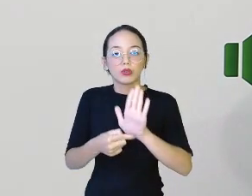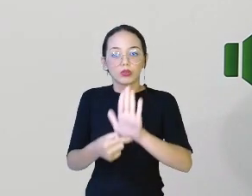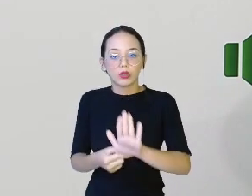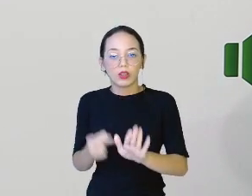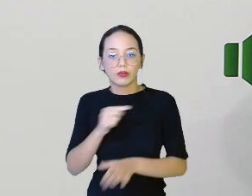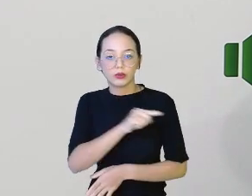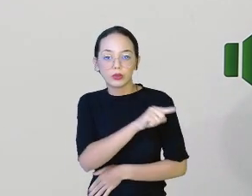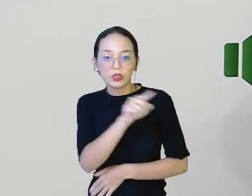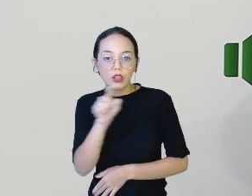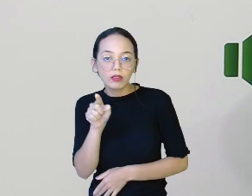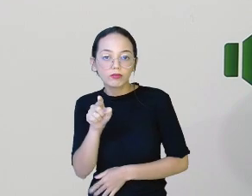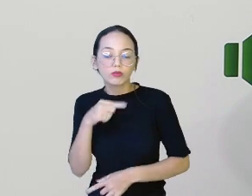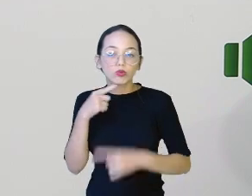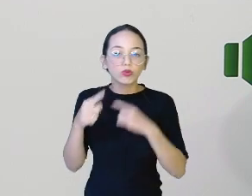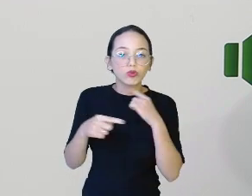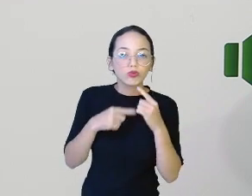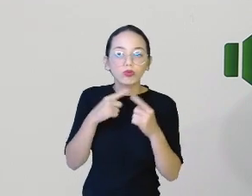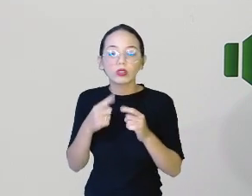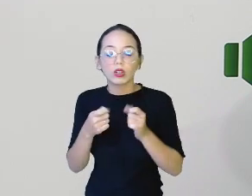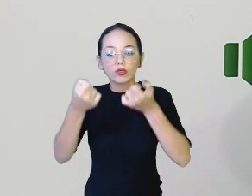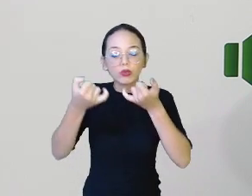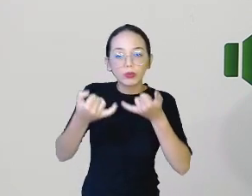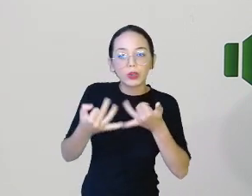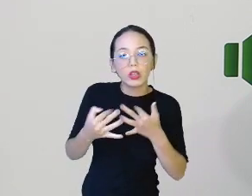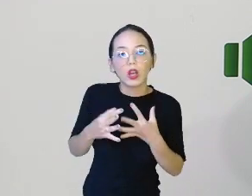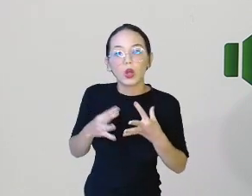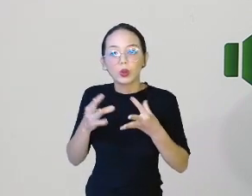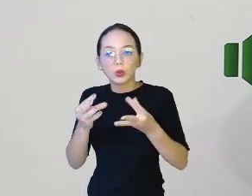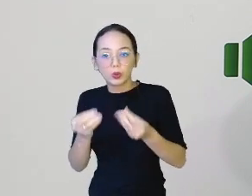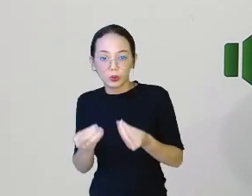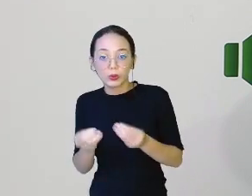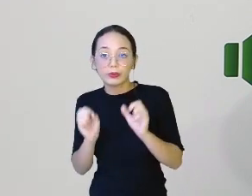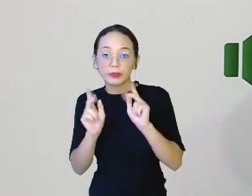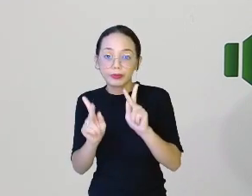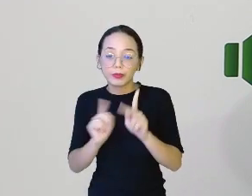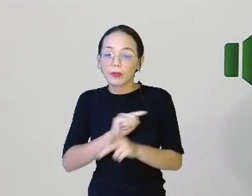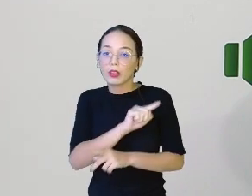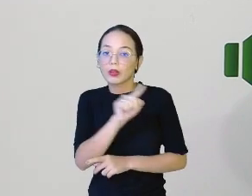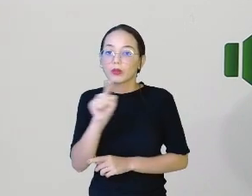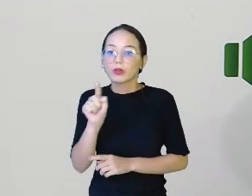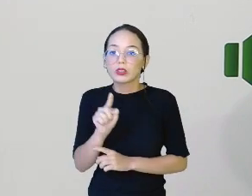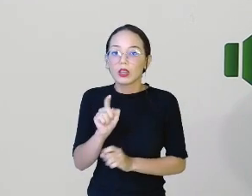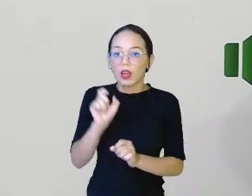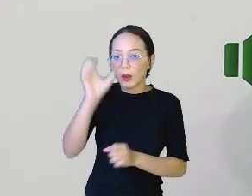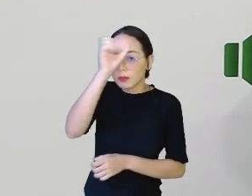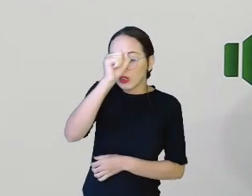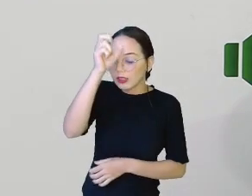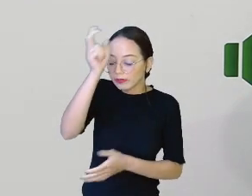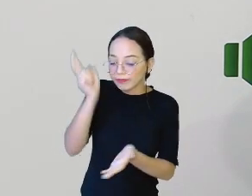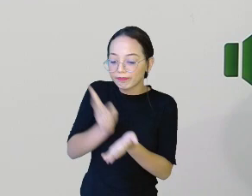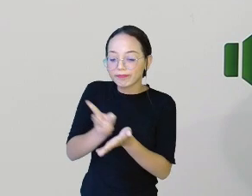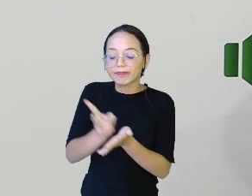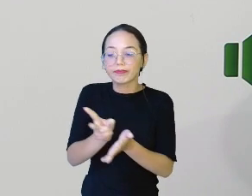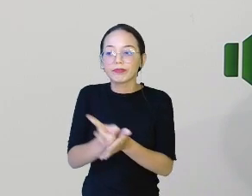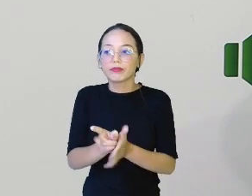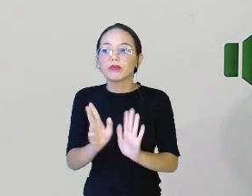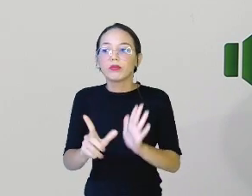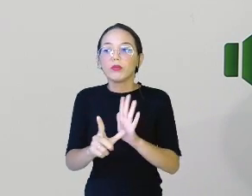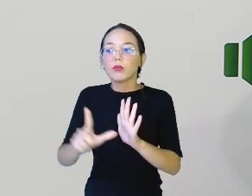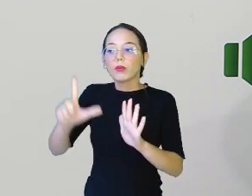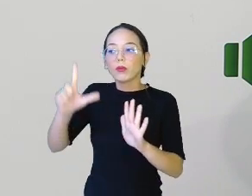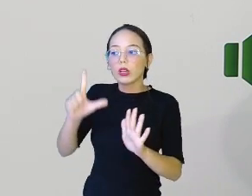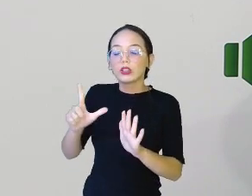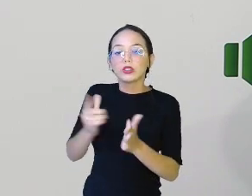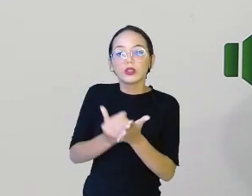disposto a tirar todas as tuas, a esclarecer teus questionamentos e você não vai deixar de aprender. Antes de começar a aula,